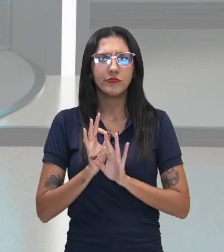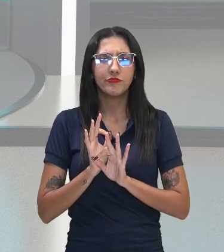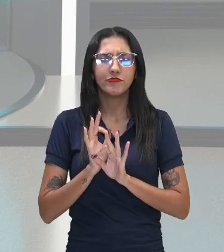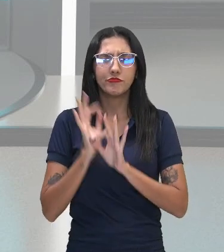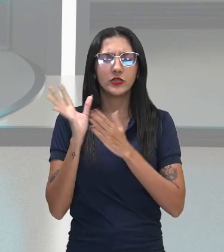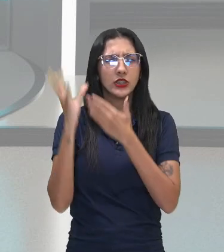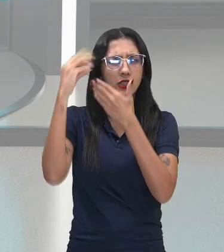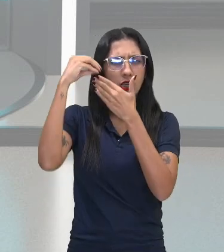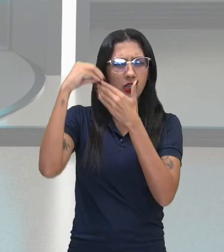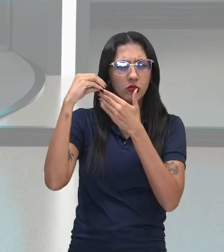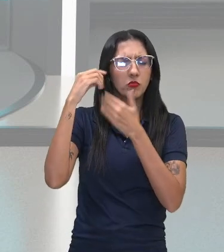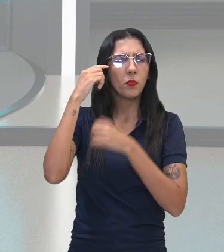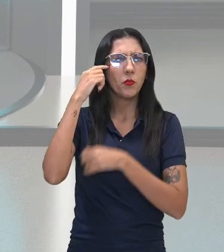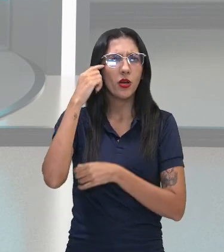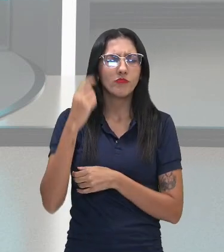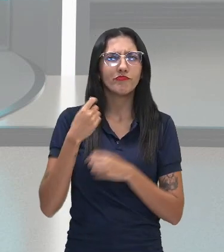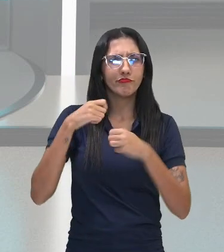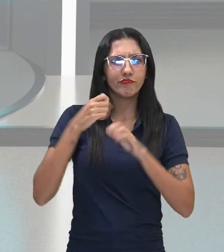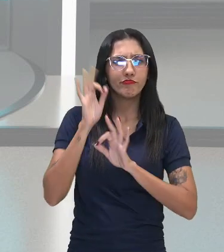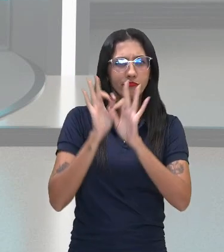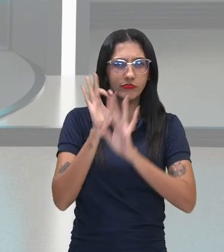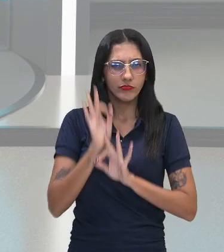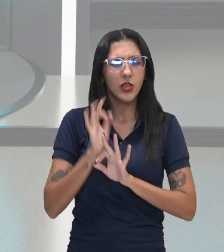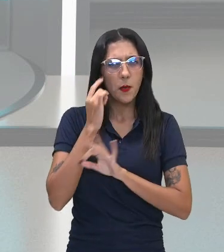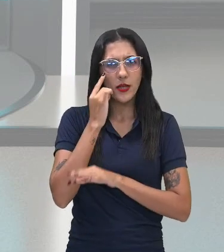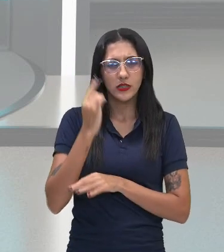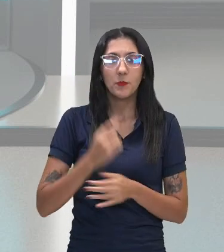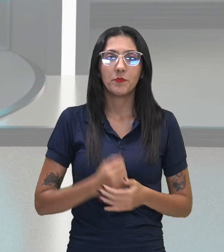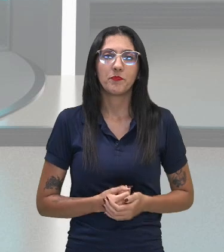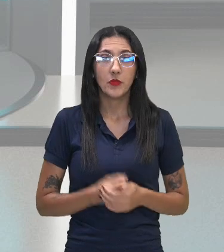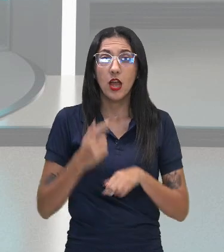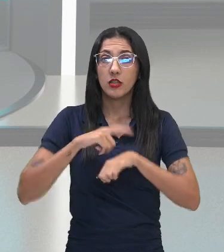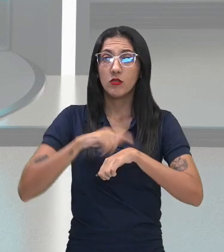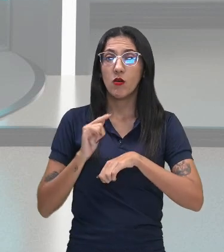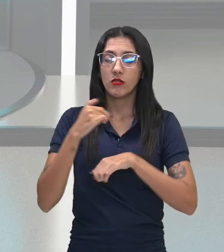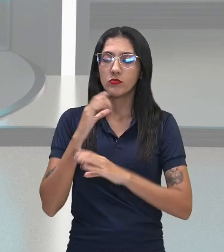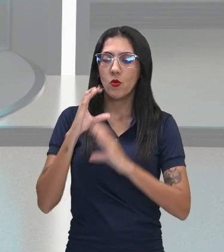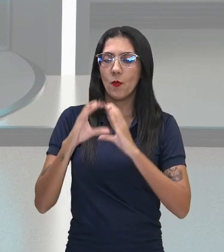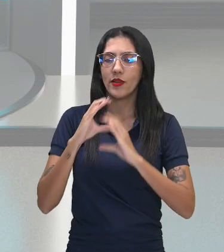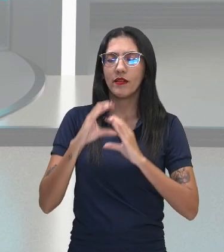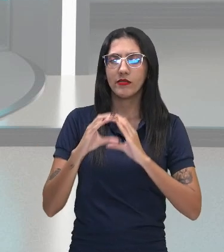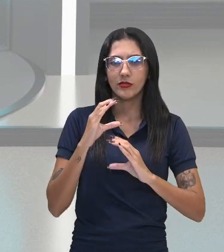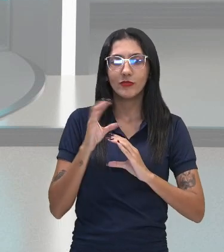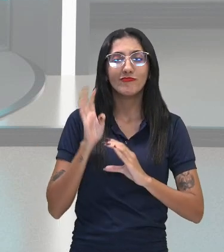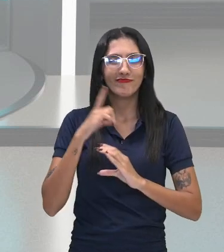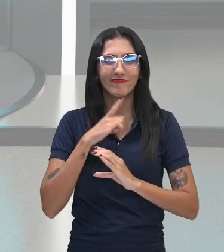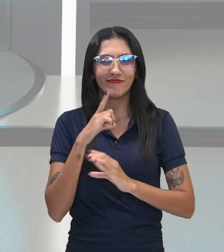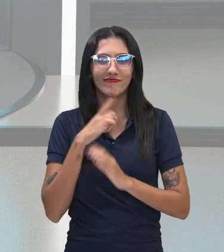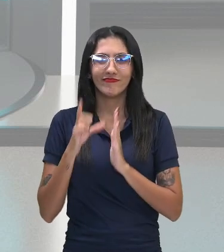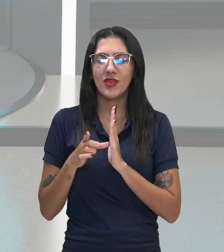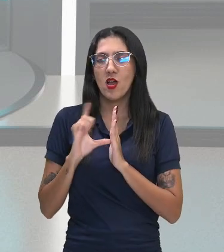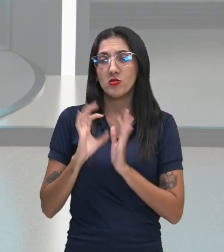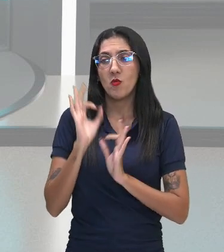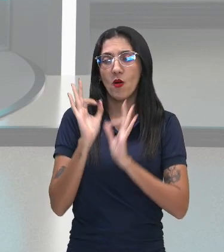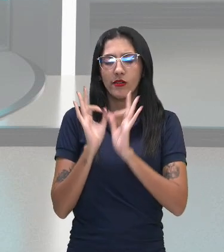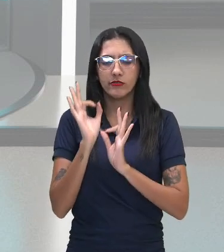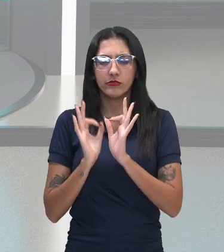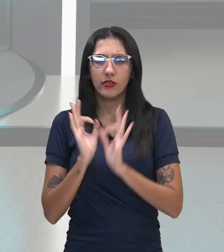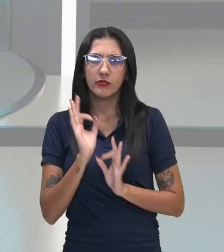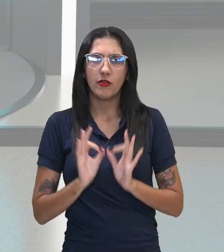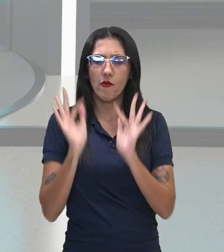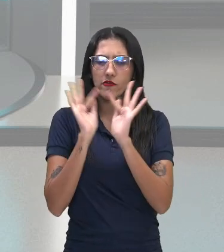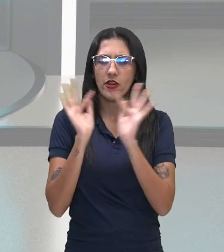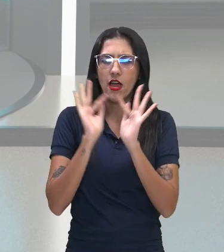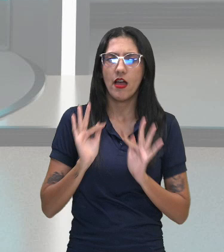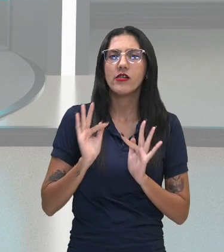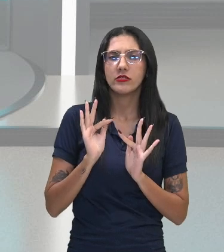inconscientemente, já pensamos nisso. Porque quando nós vamos nos comunicar, já temos a nossa organização frasal